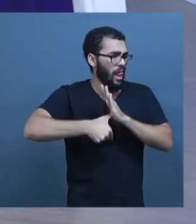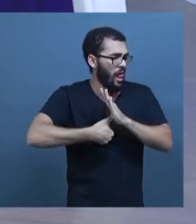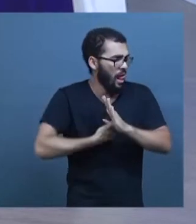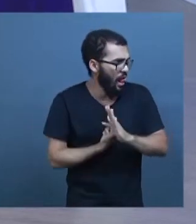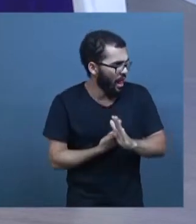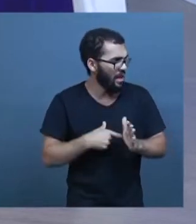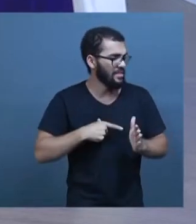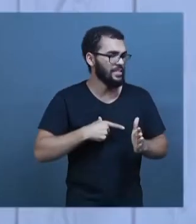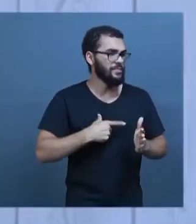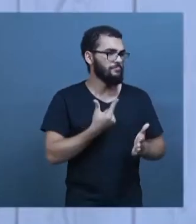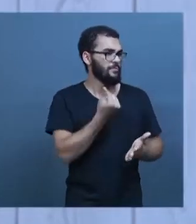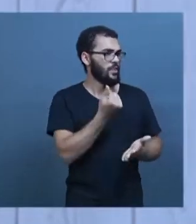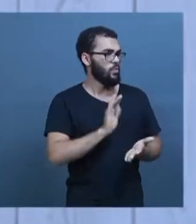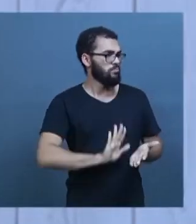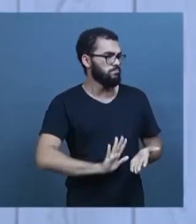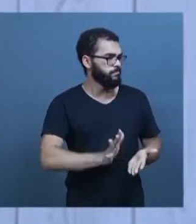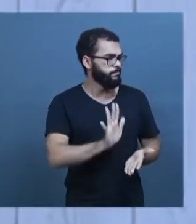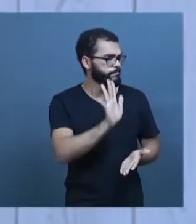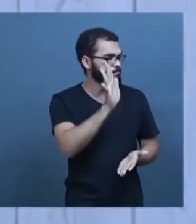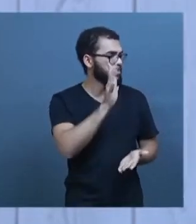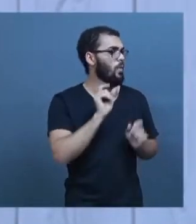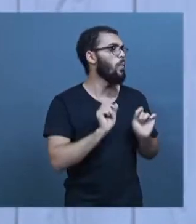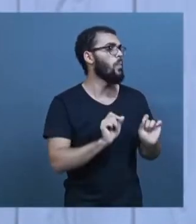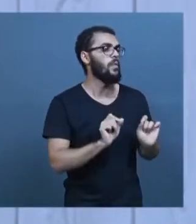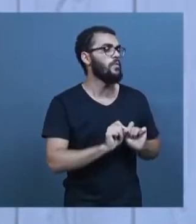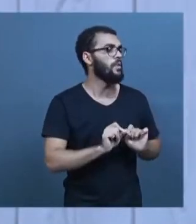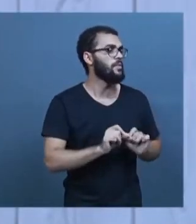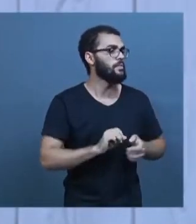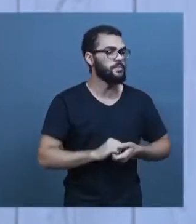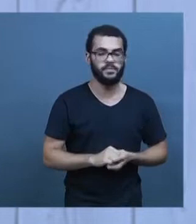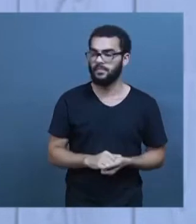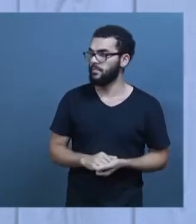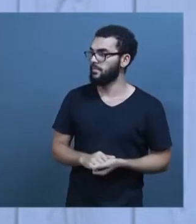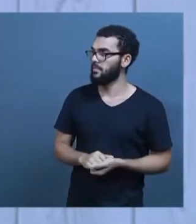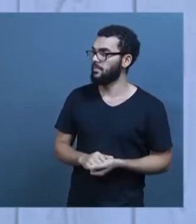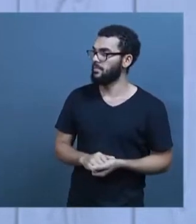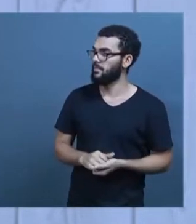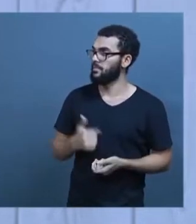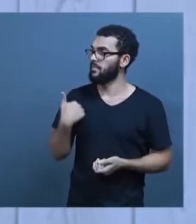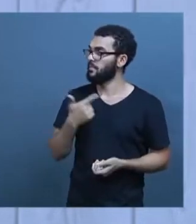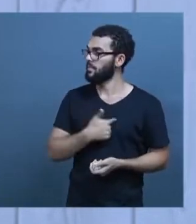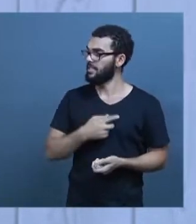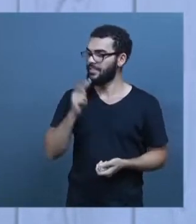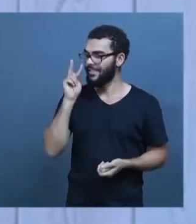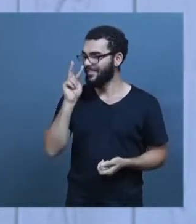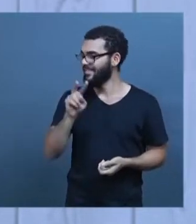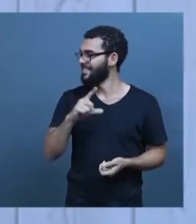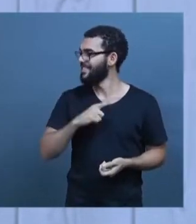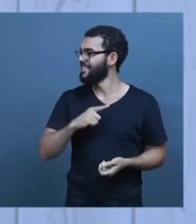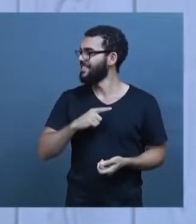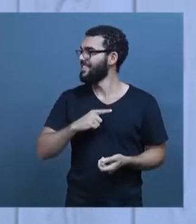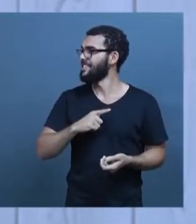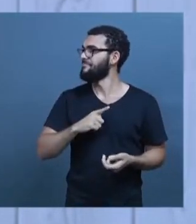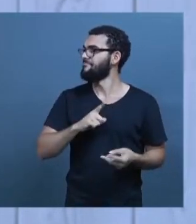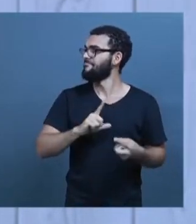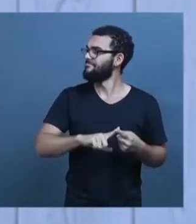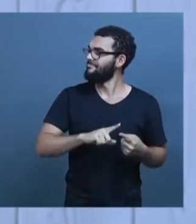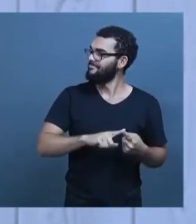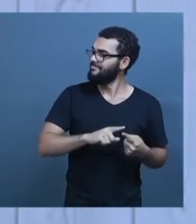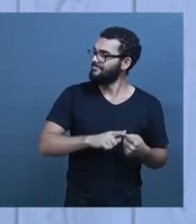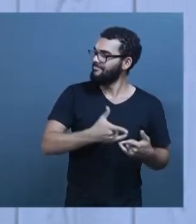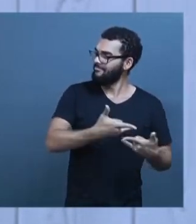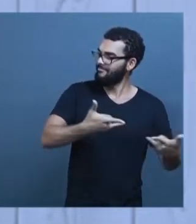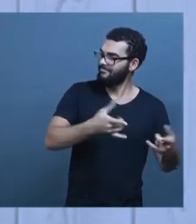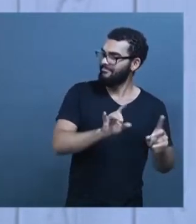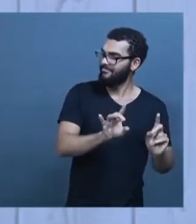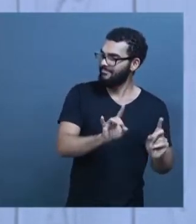uma bola de neve? Primeiro passo. Então, o que a gente vê aí, que tanto o cheque especial quanto o cartão de crédito, eles têm taxas